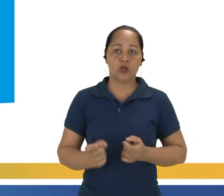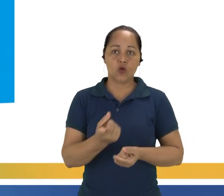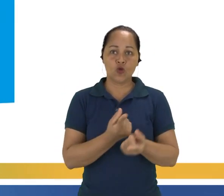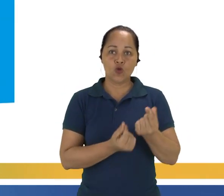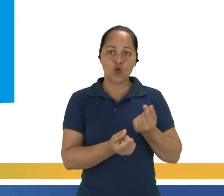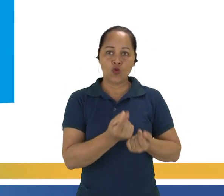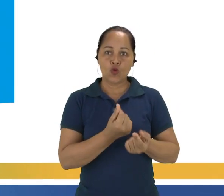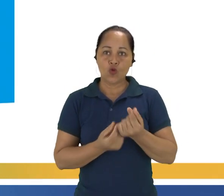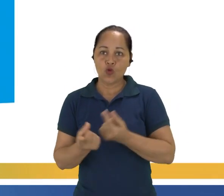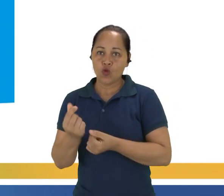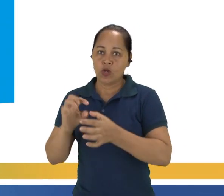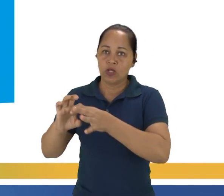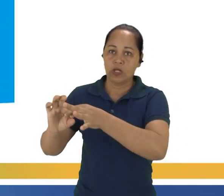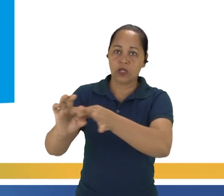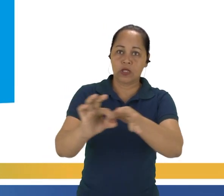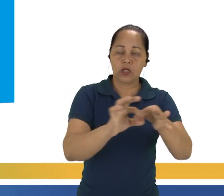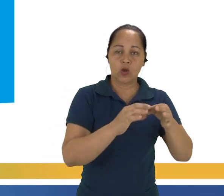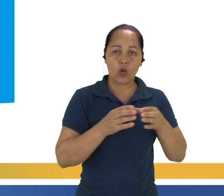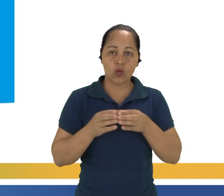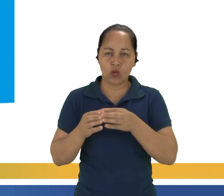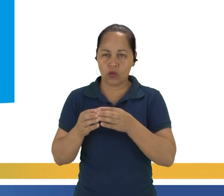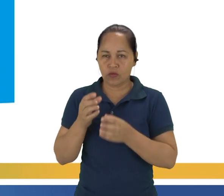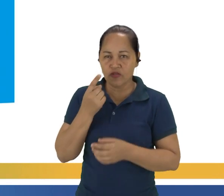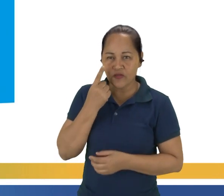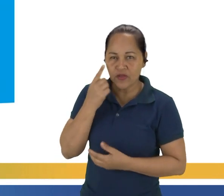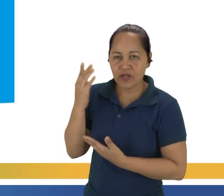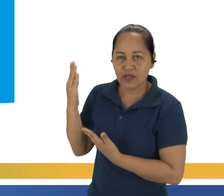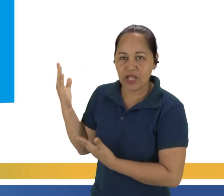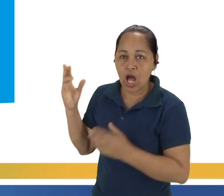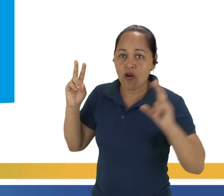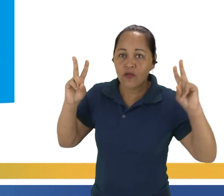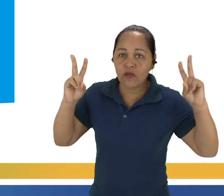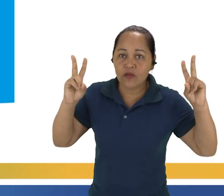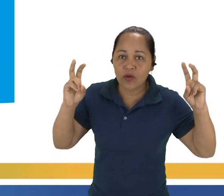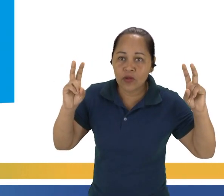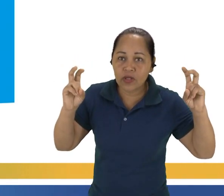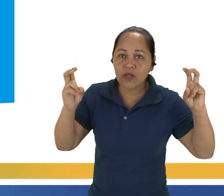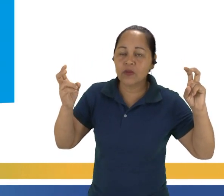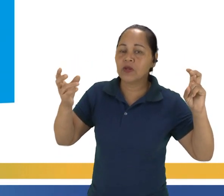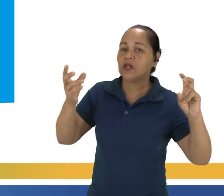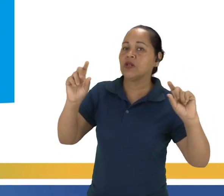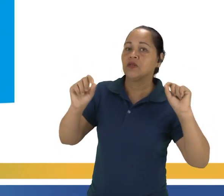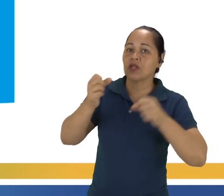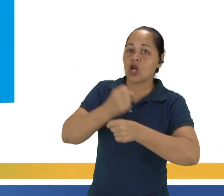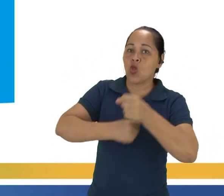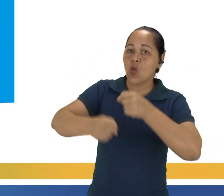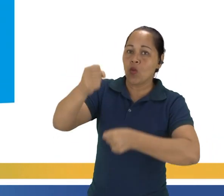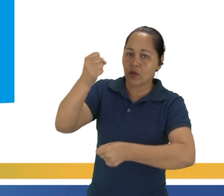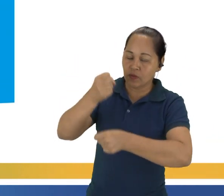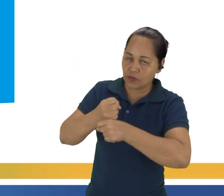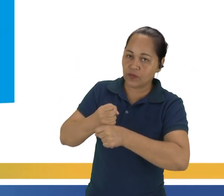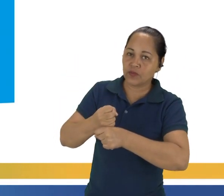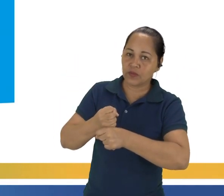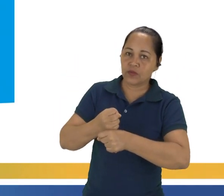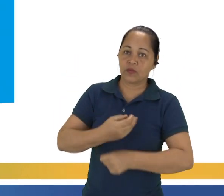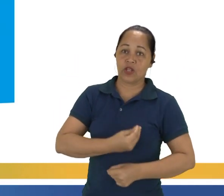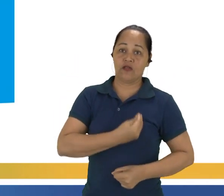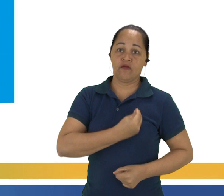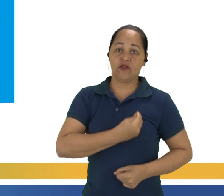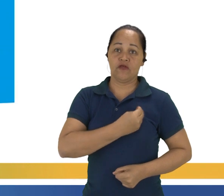ética ambiental vocês com reconhece essa imagem foi o tema o cartaz da viver ciências do ano passado